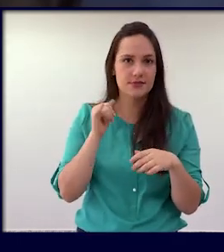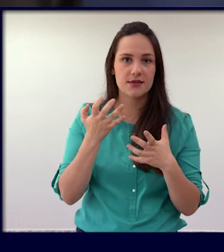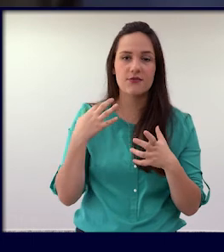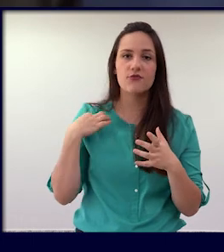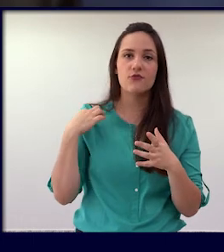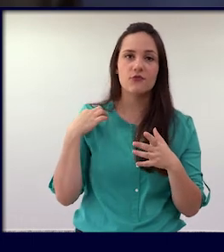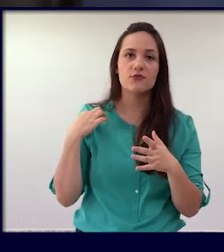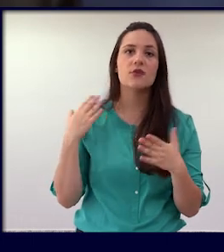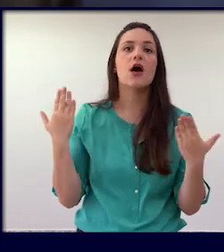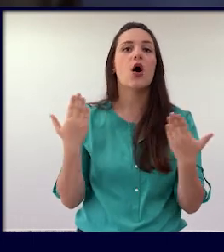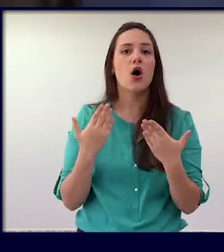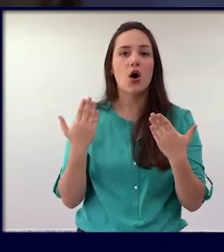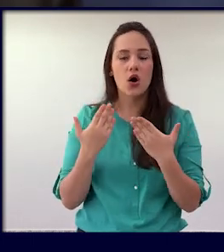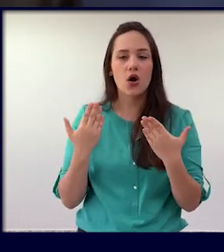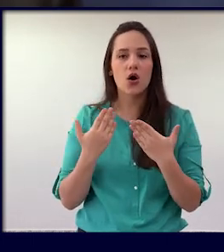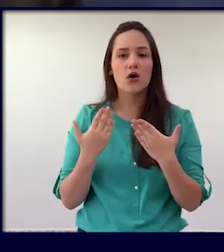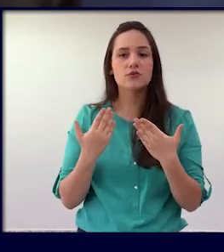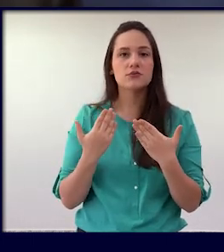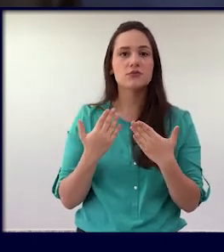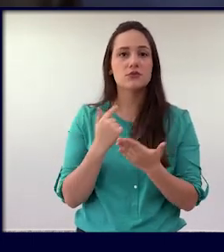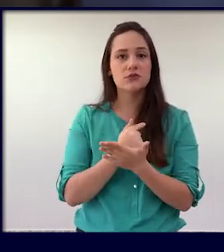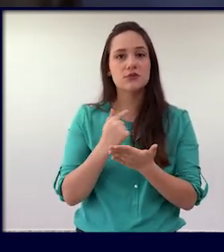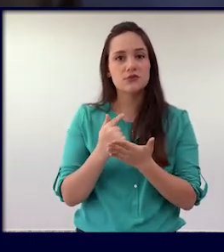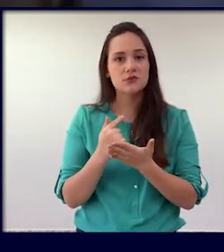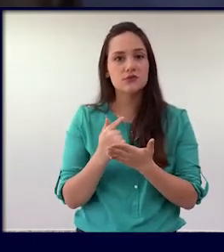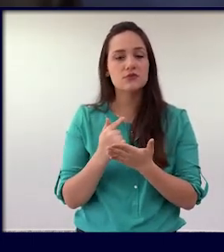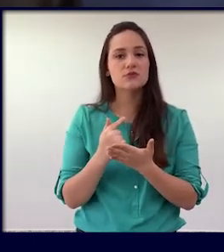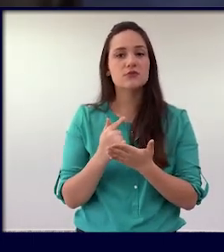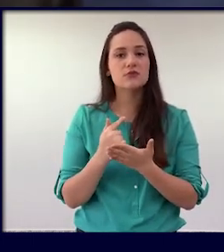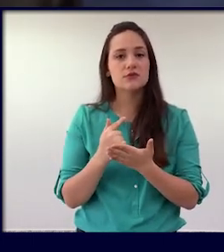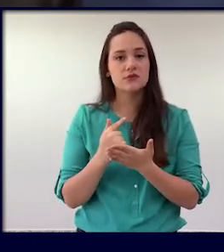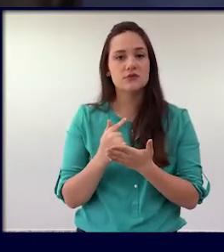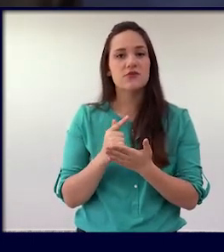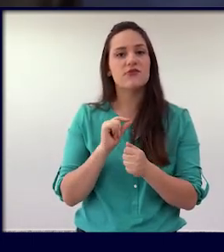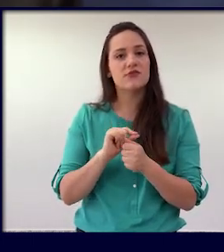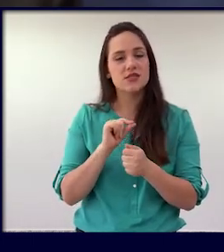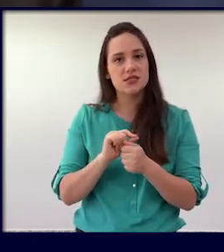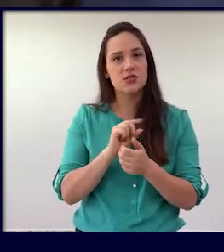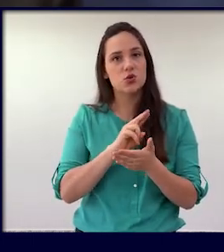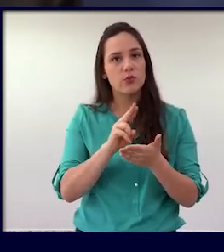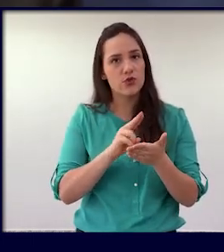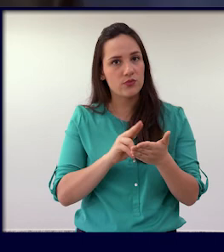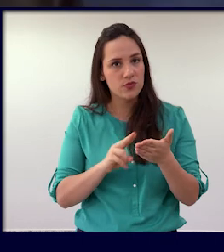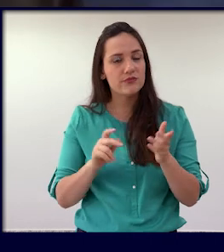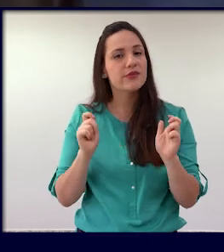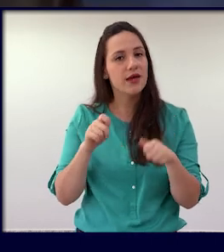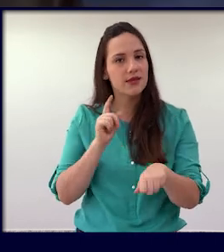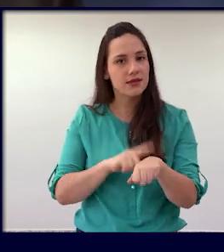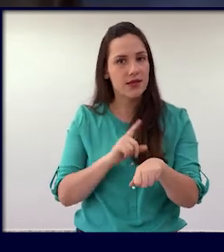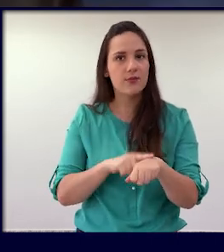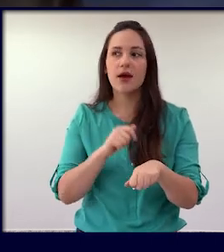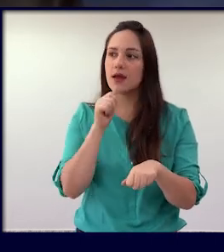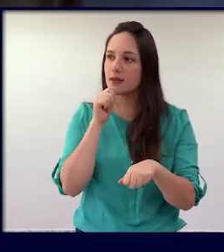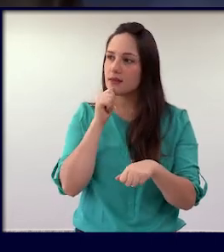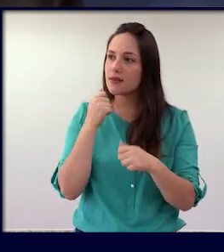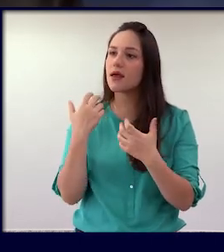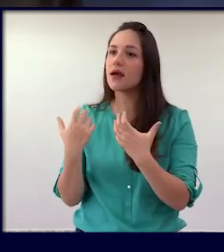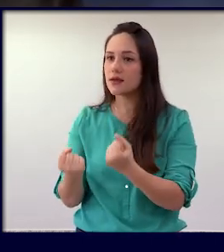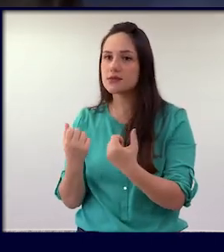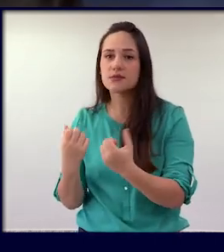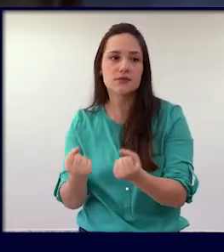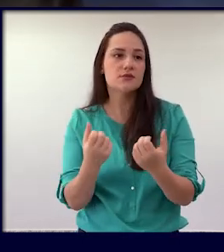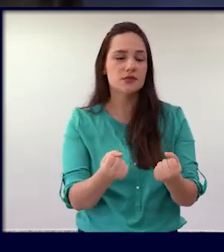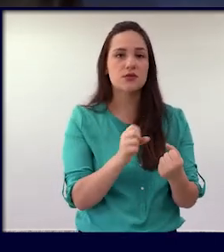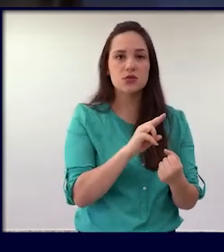Sim, Alex, ainda dá tempo. Nós estamos no momento que os cartórios estão elaborando as listas de convocação,